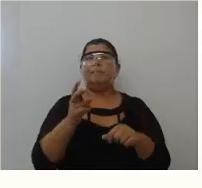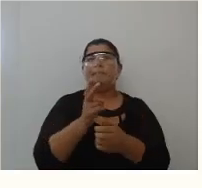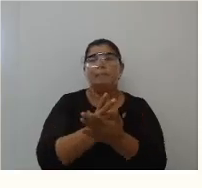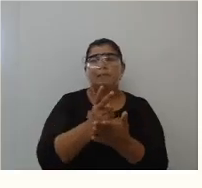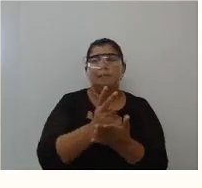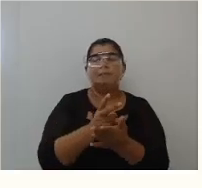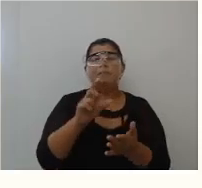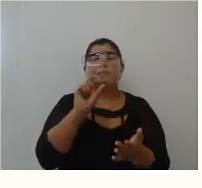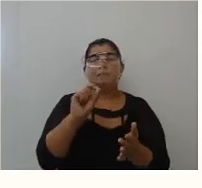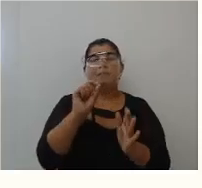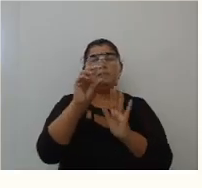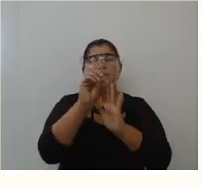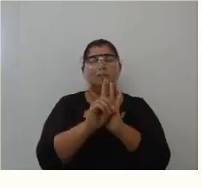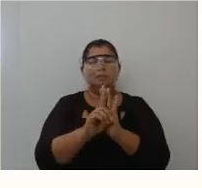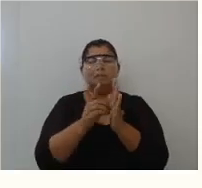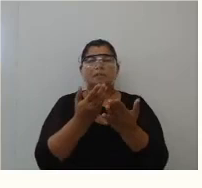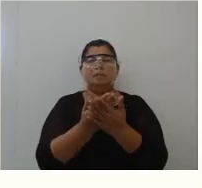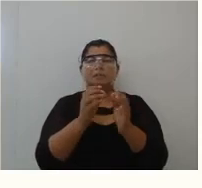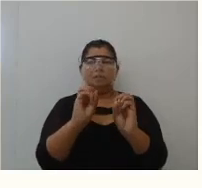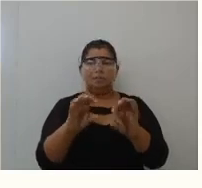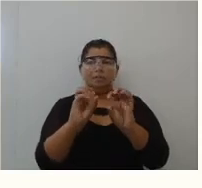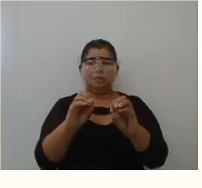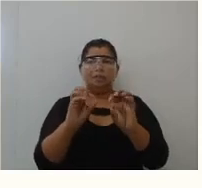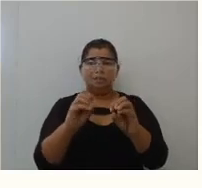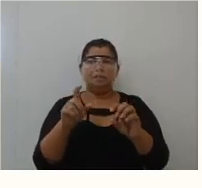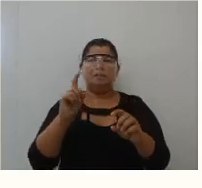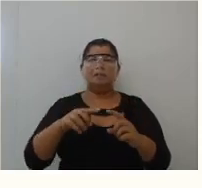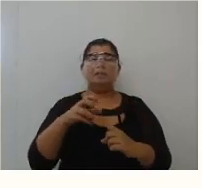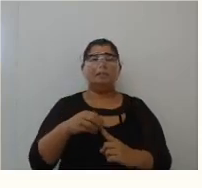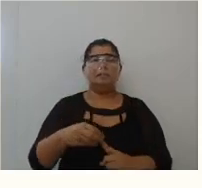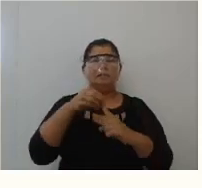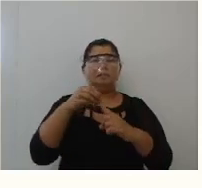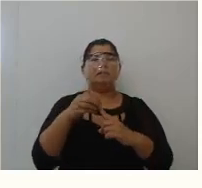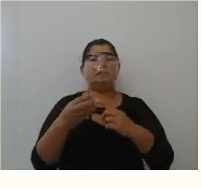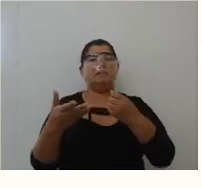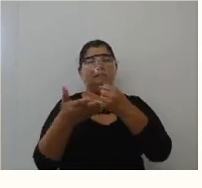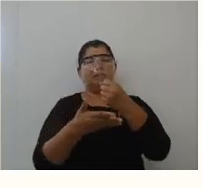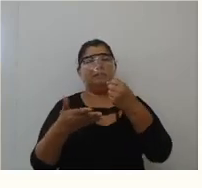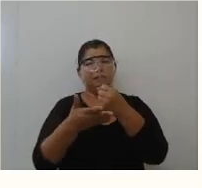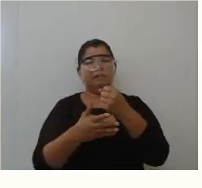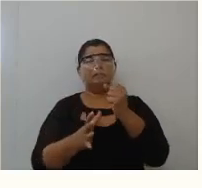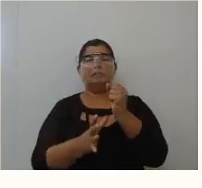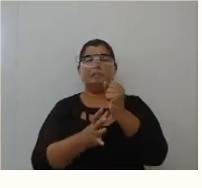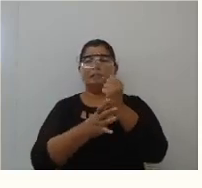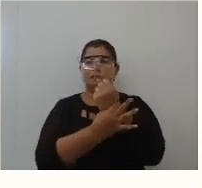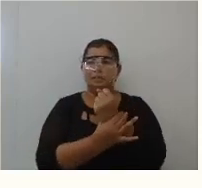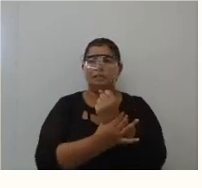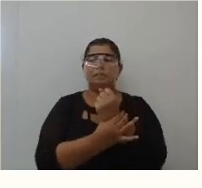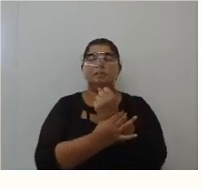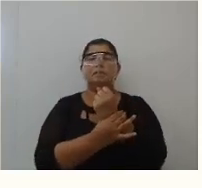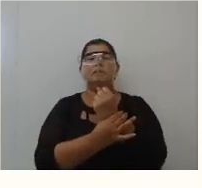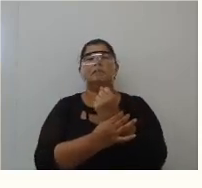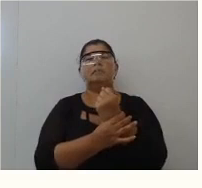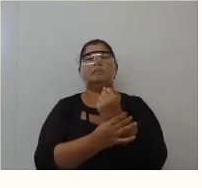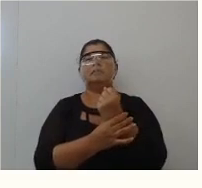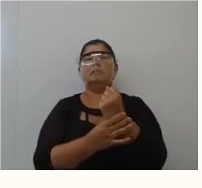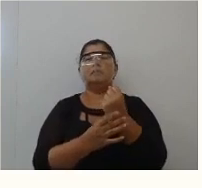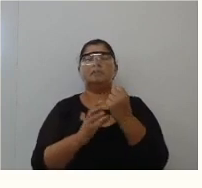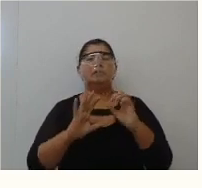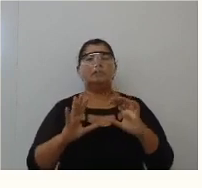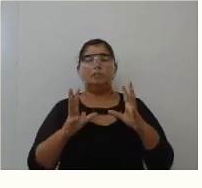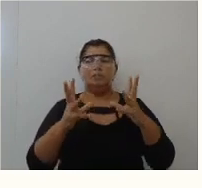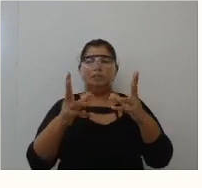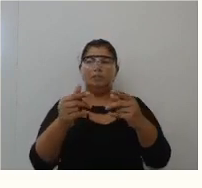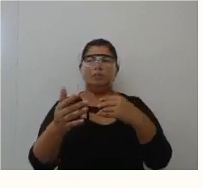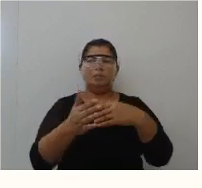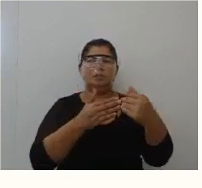o direito à educação seja um dos princípios básicos garantido a todo e